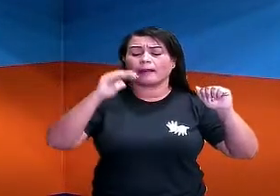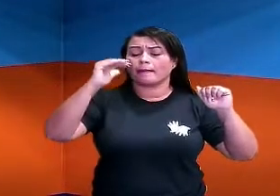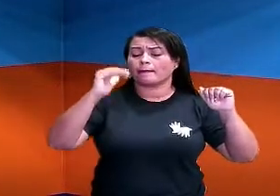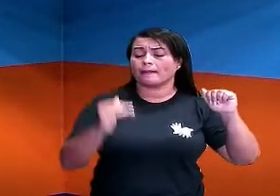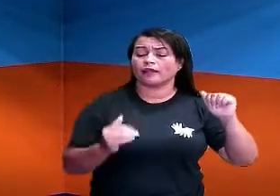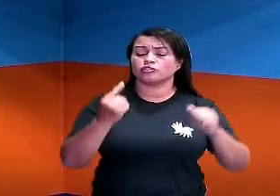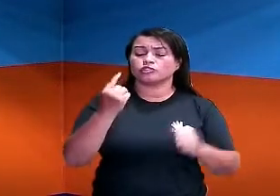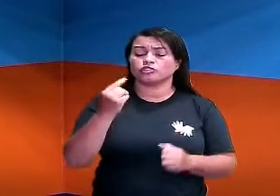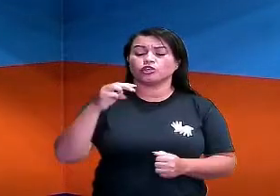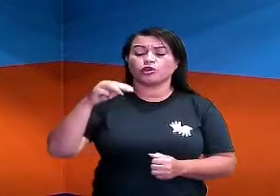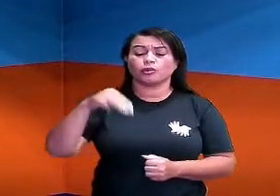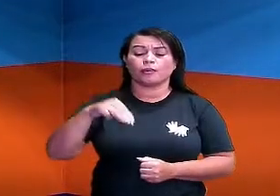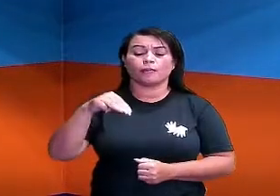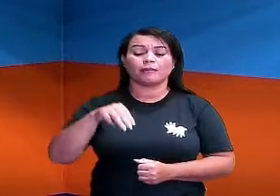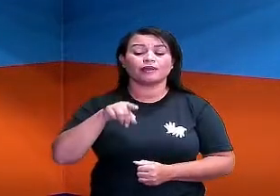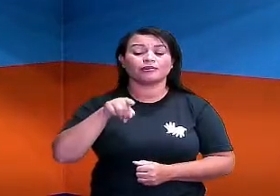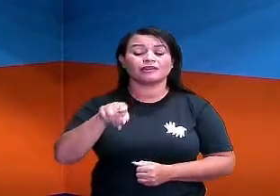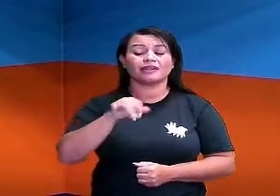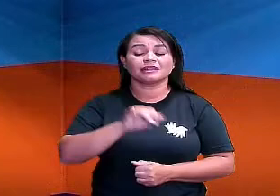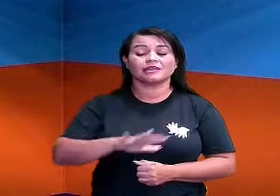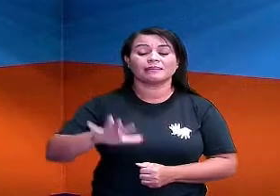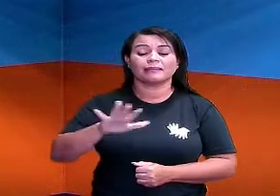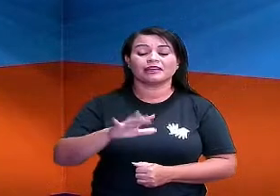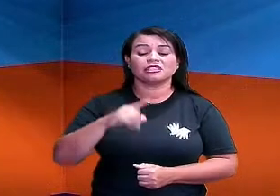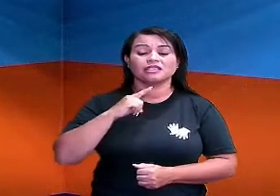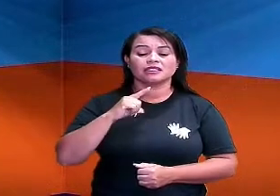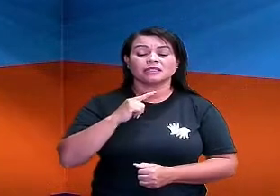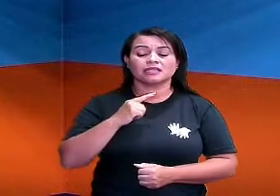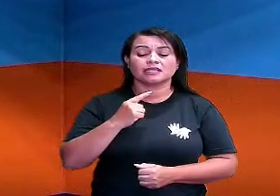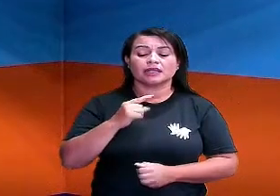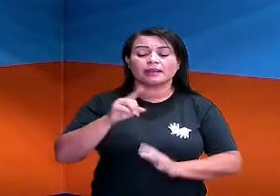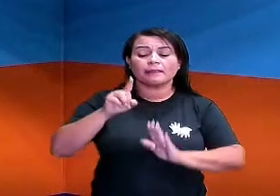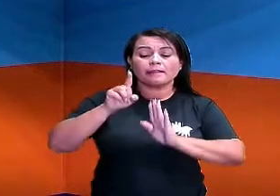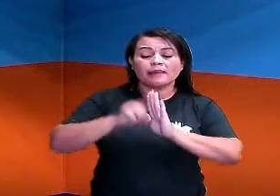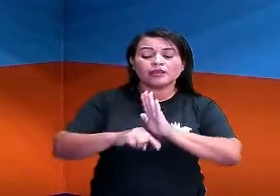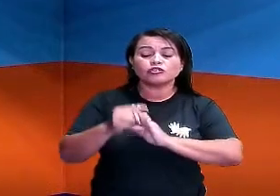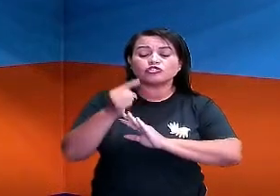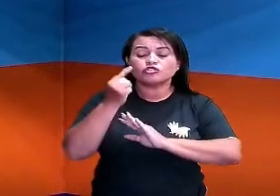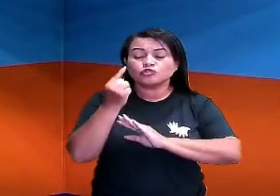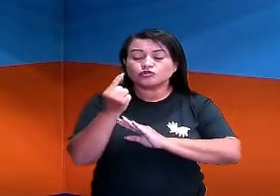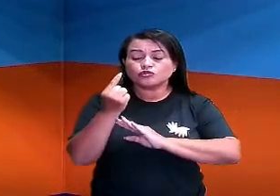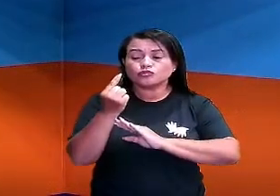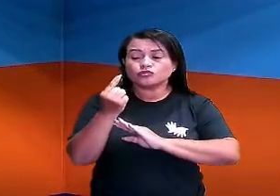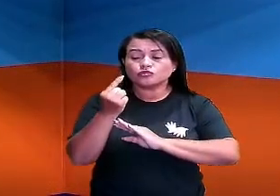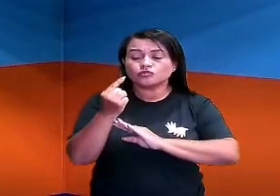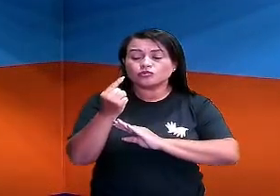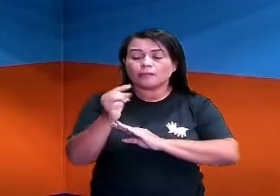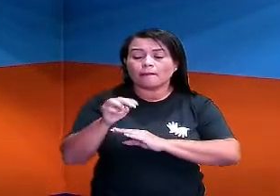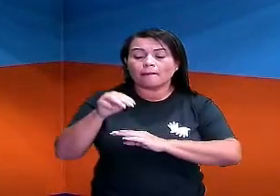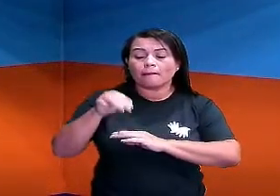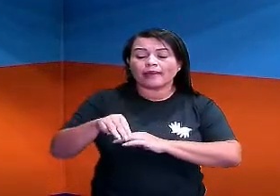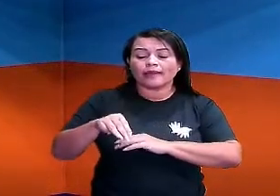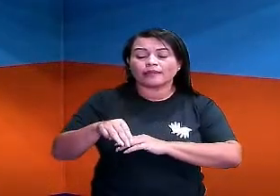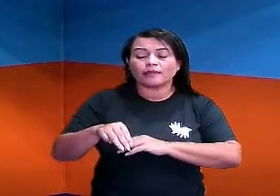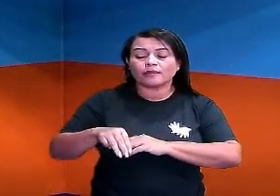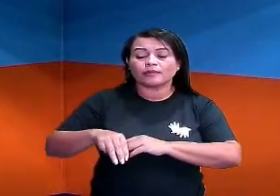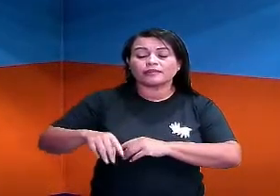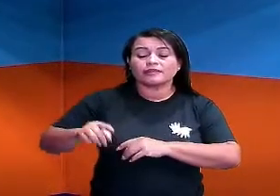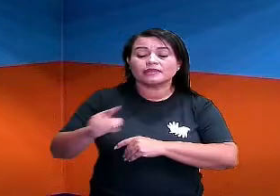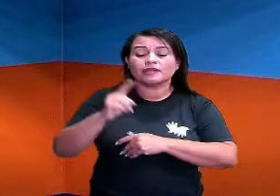de altura nessa cena? Olha a cena, veja que quem tem 1